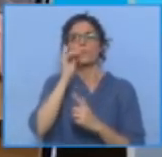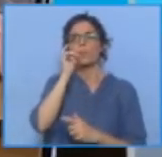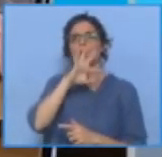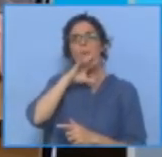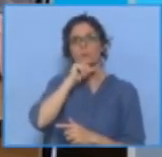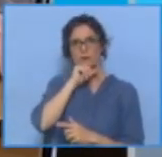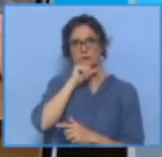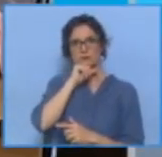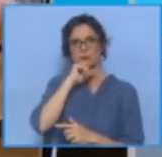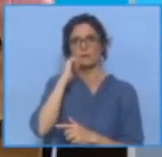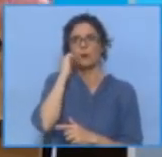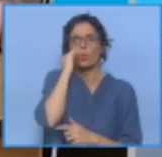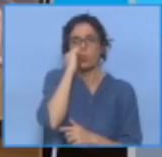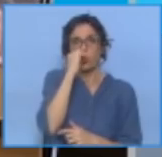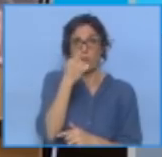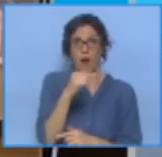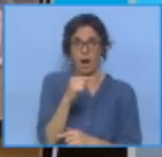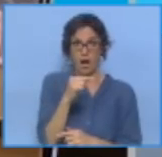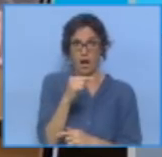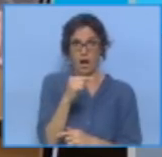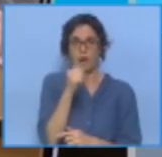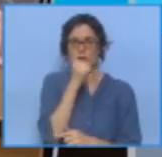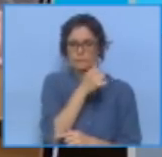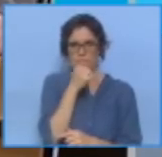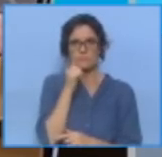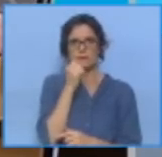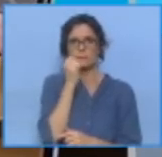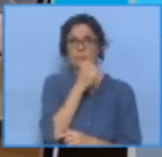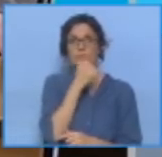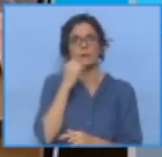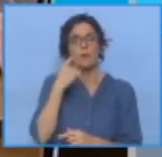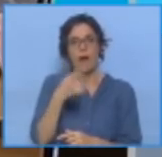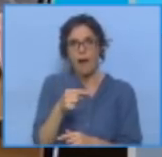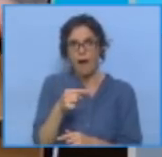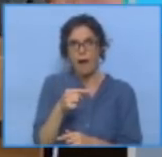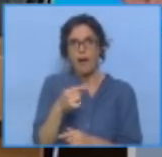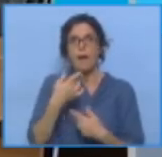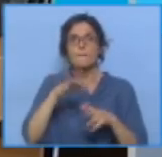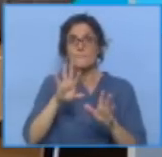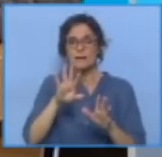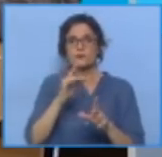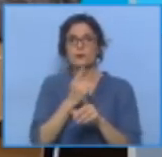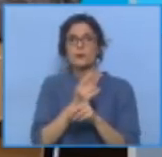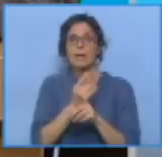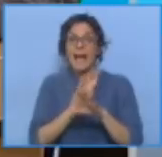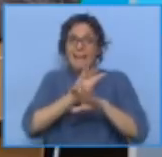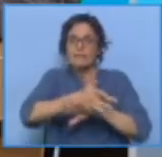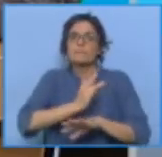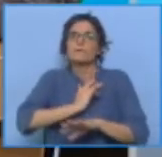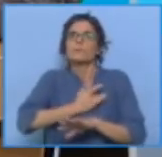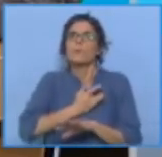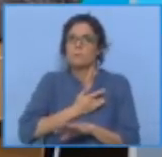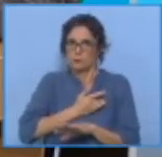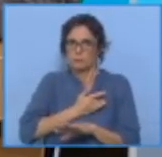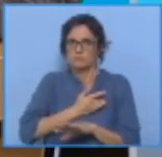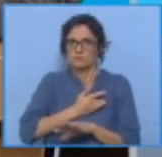por flagelação ou autoflagelação, não liberta. Porque é egoísmo, é voltada para si. Tem que ser uma cruz